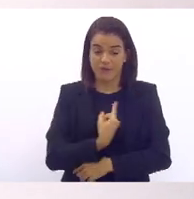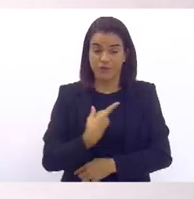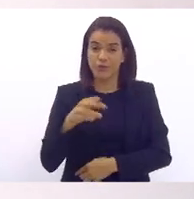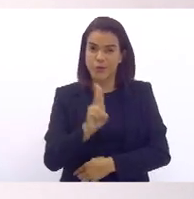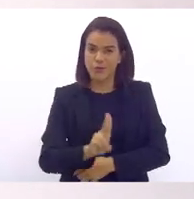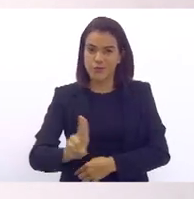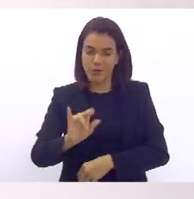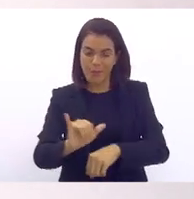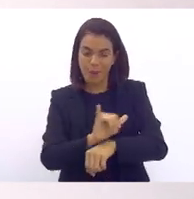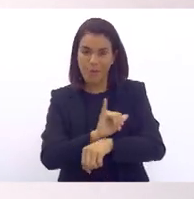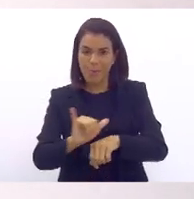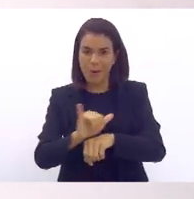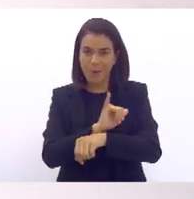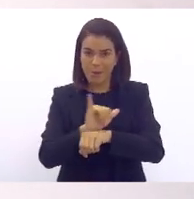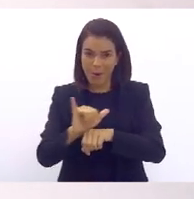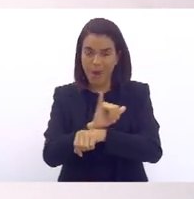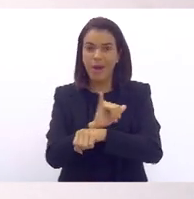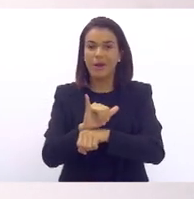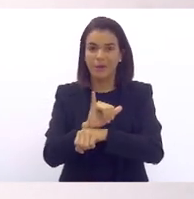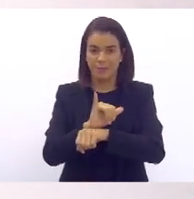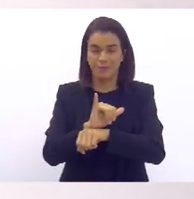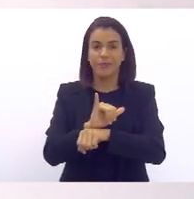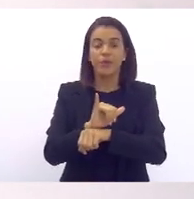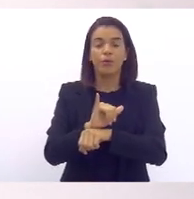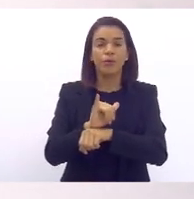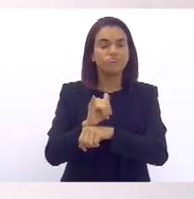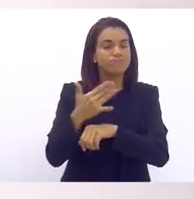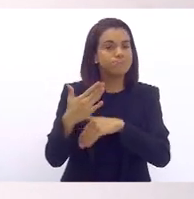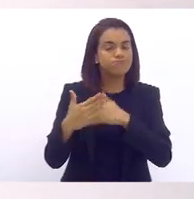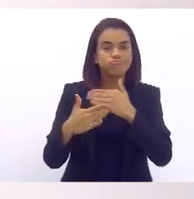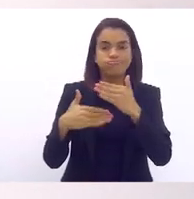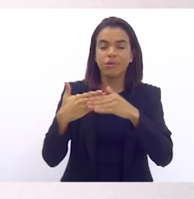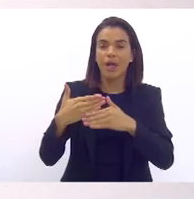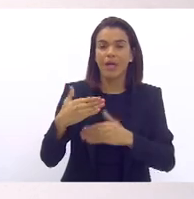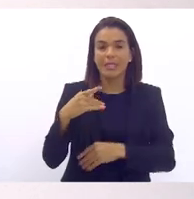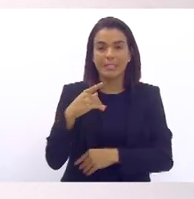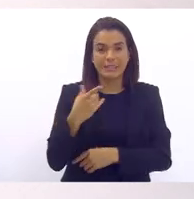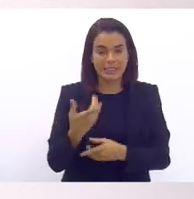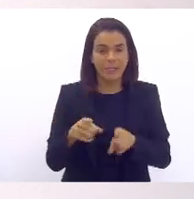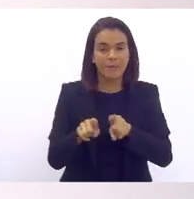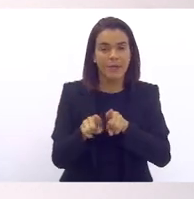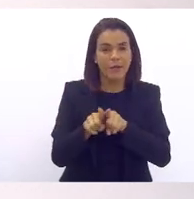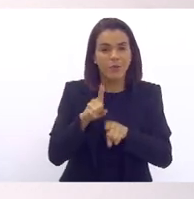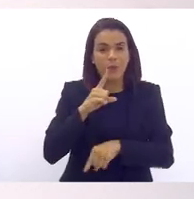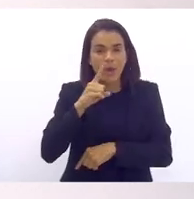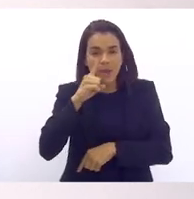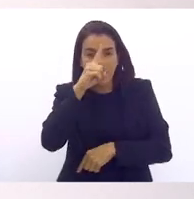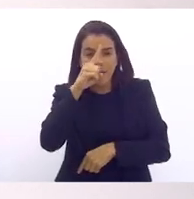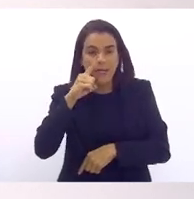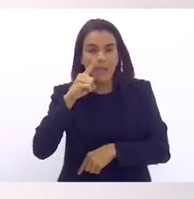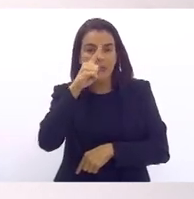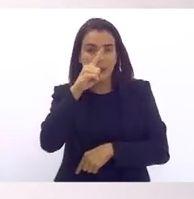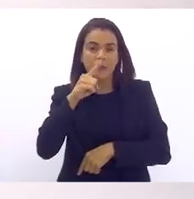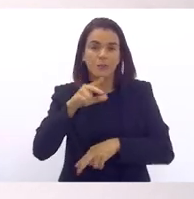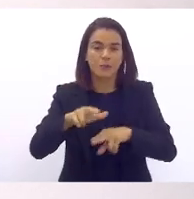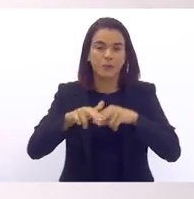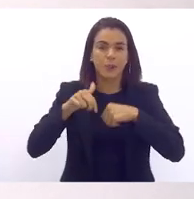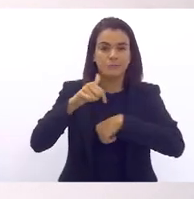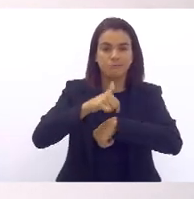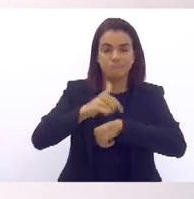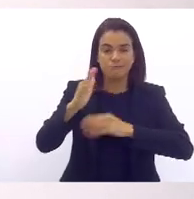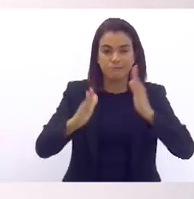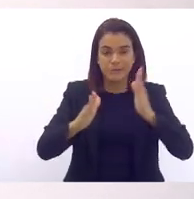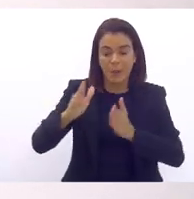ferramenta de encomenda tecnológica com um altíssimo risco ainda envolvido no no no tempo em que a gente